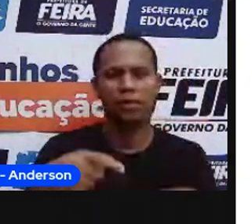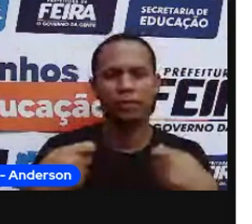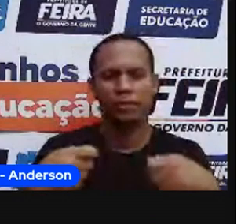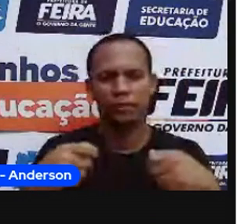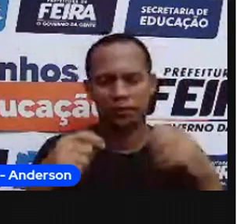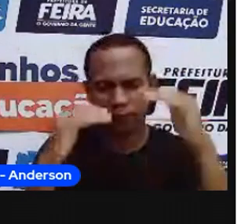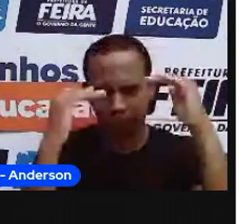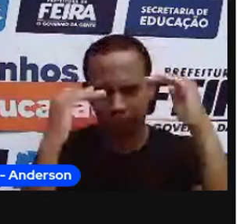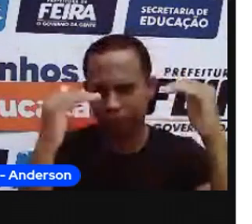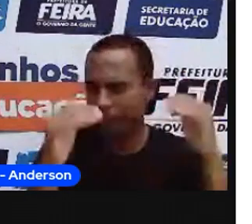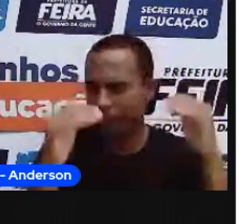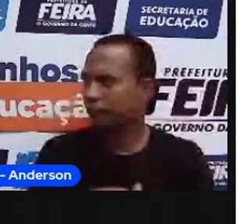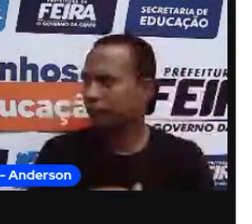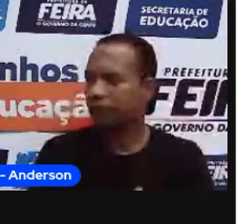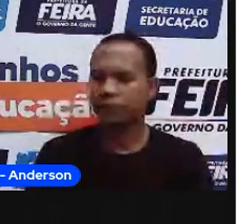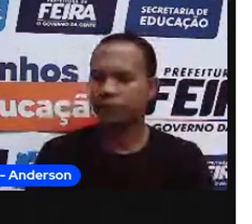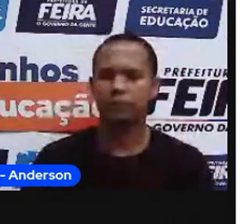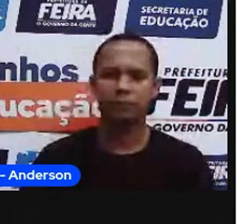né?